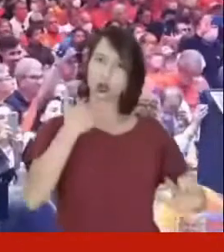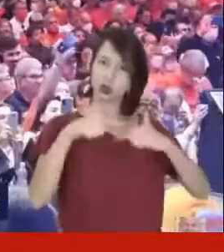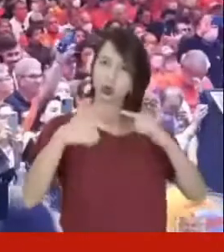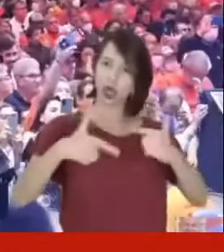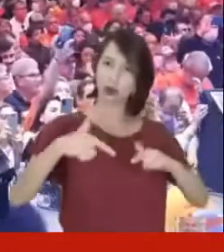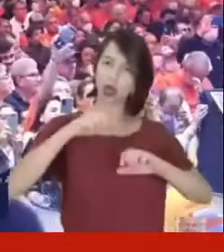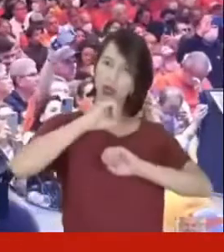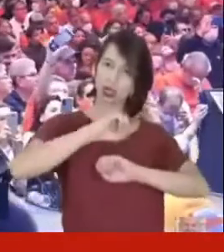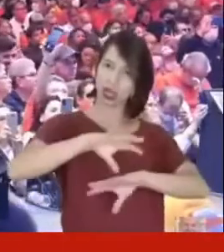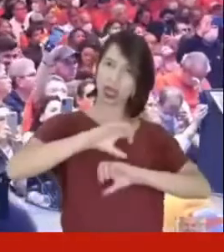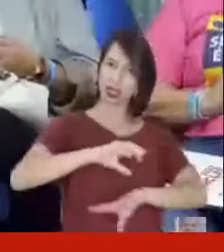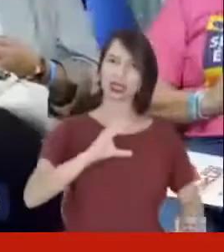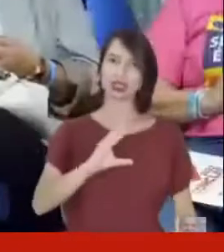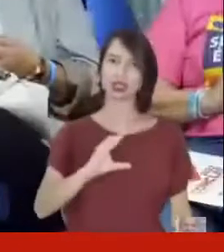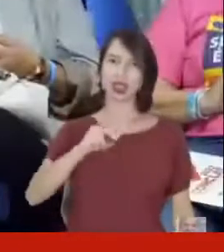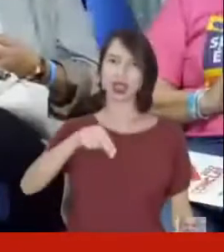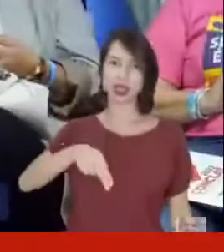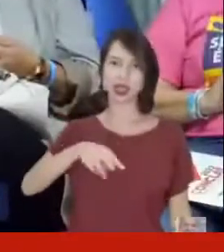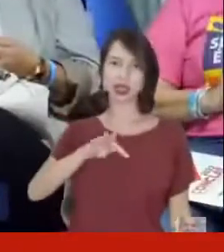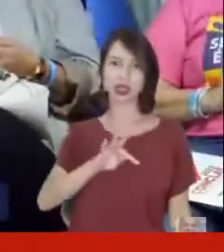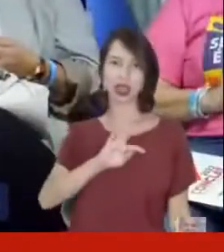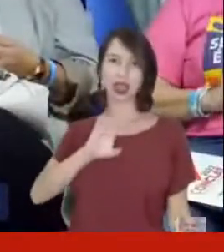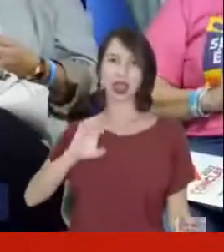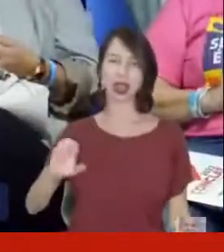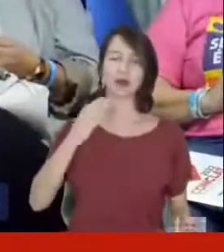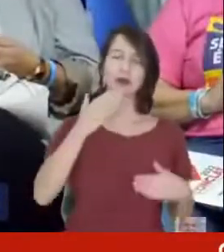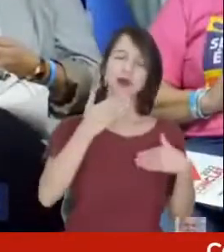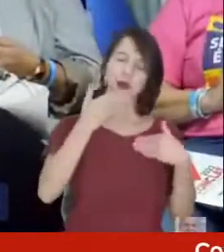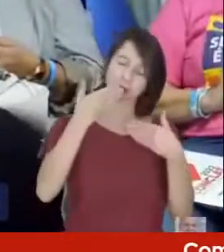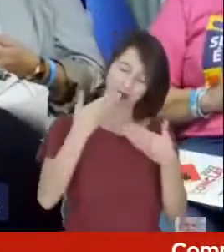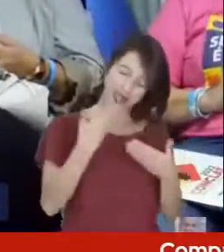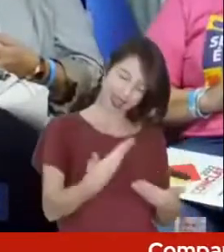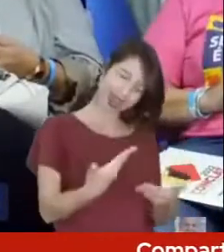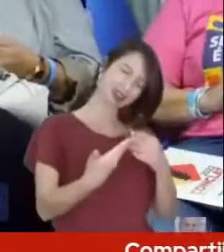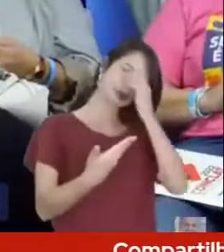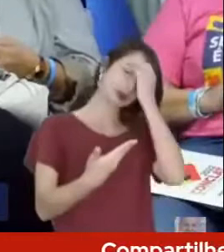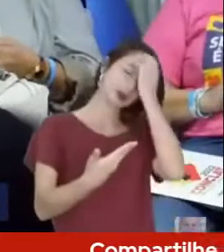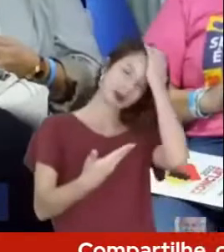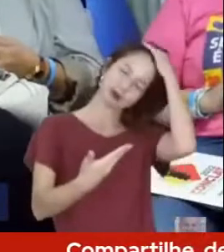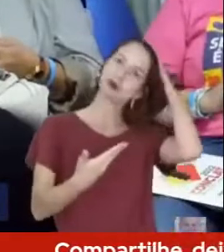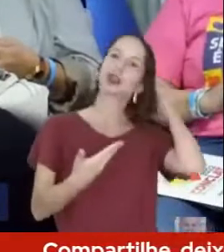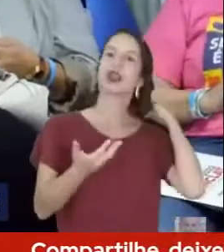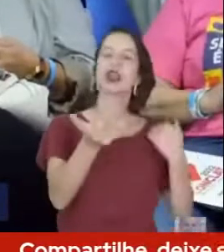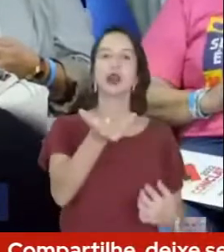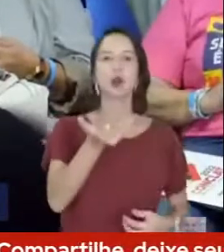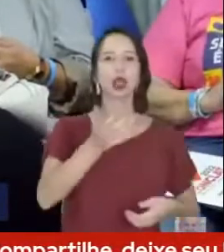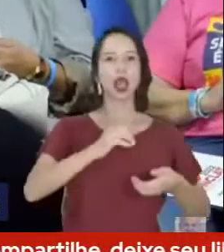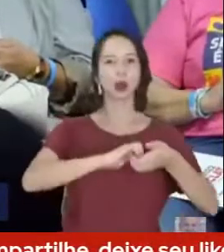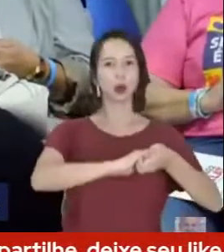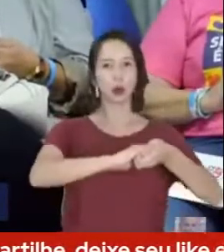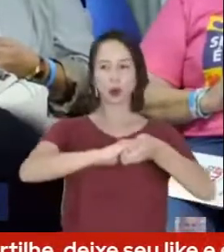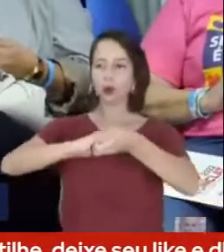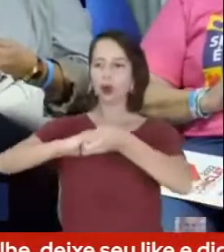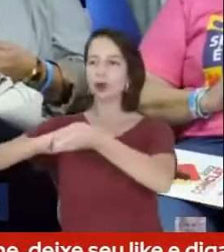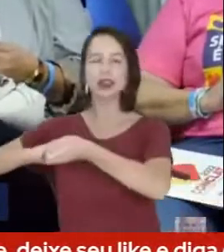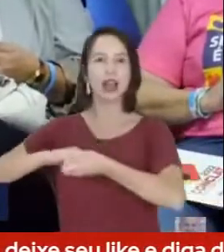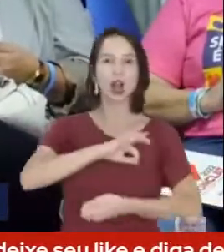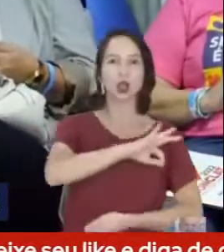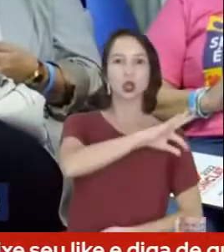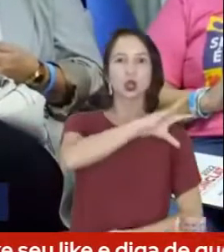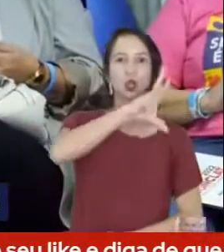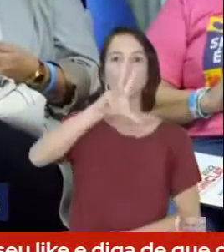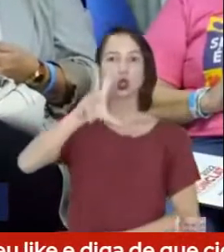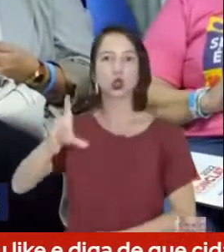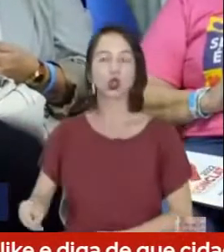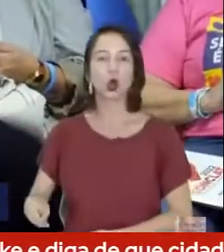Obrigado, companheiro Sérgio Nobre. Seu nome, quero cumprimentar todos os presidentes das centrais